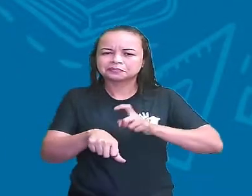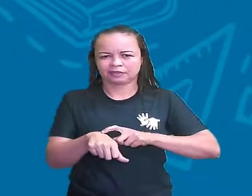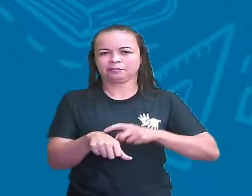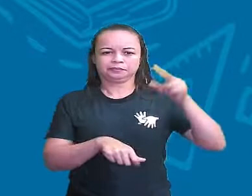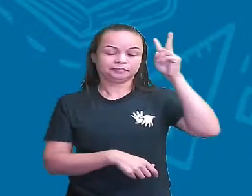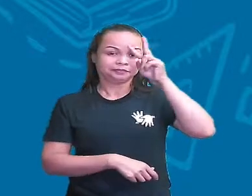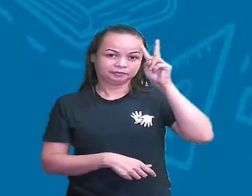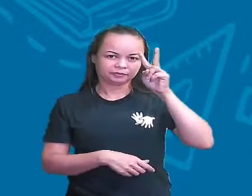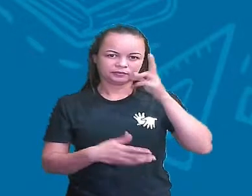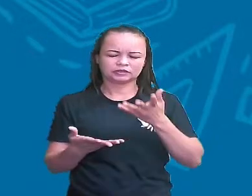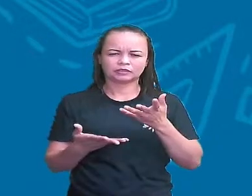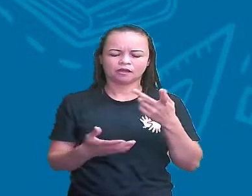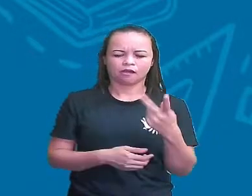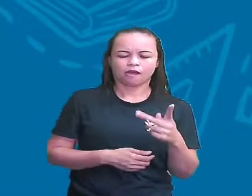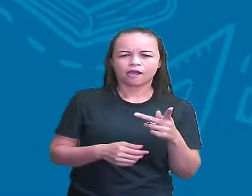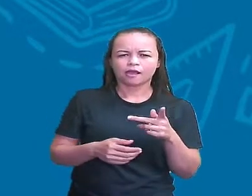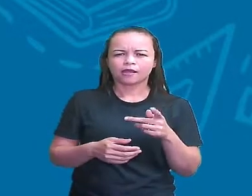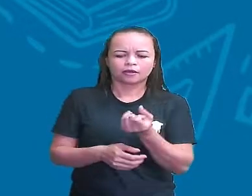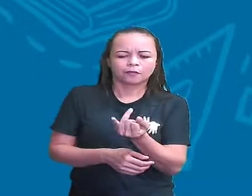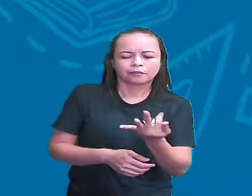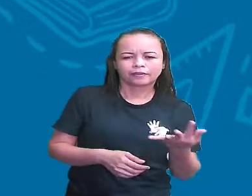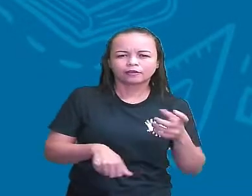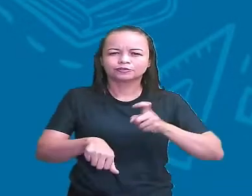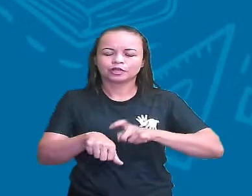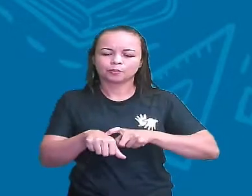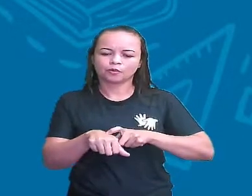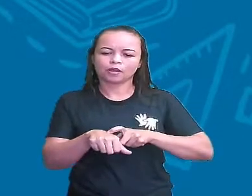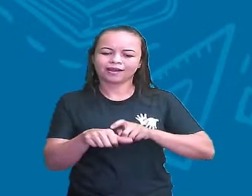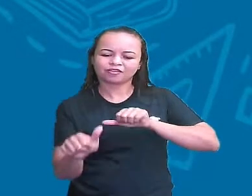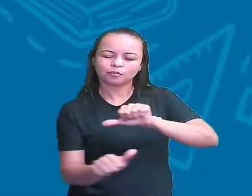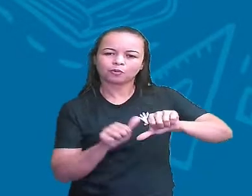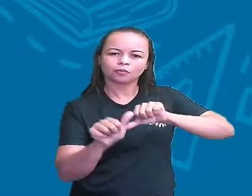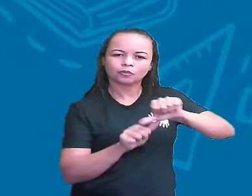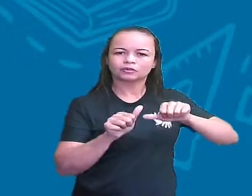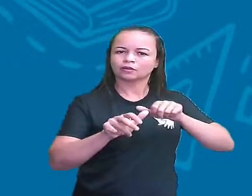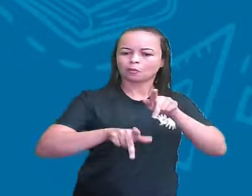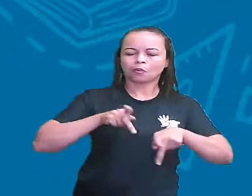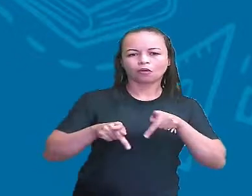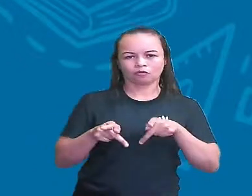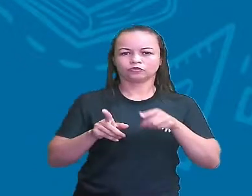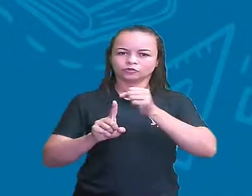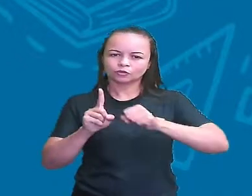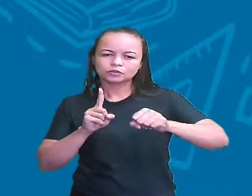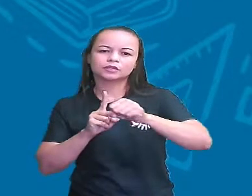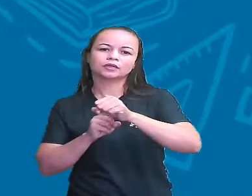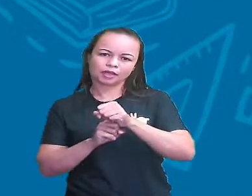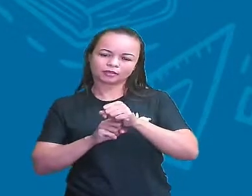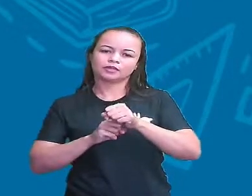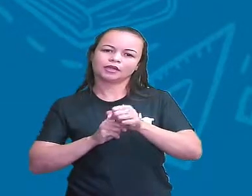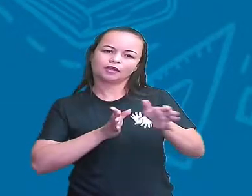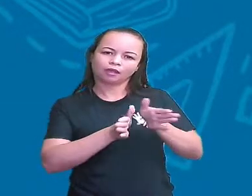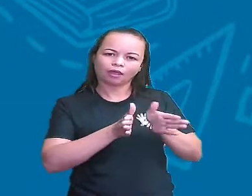que essa contagem do tempo ela vai variar de acordo com cada povo, cada época e cada sociedade, certo?